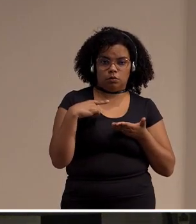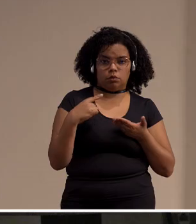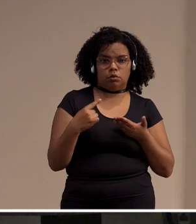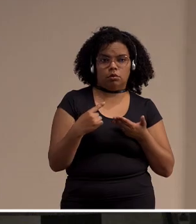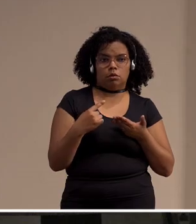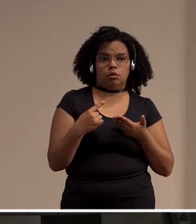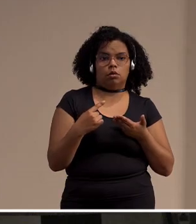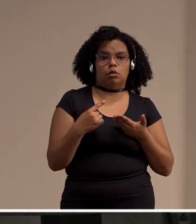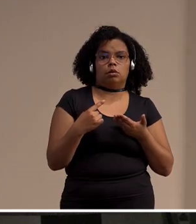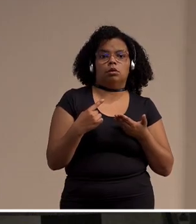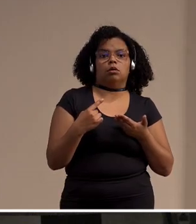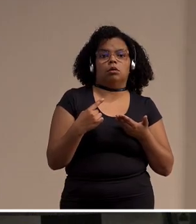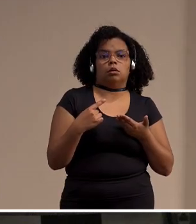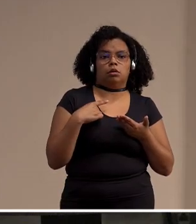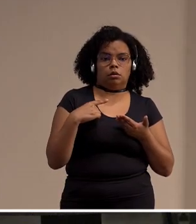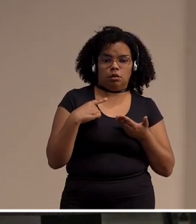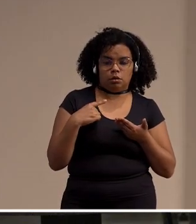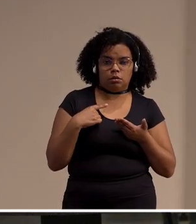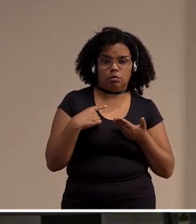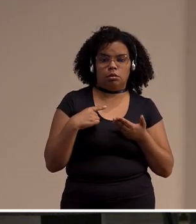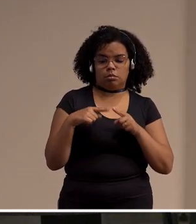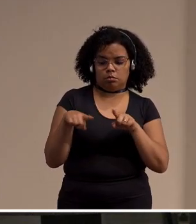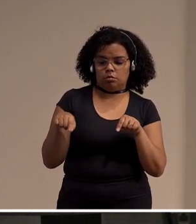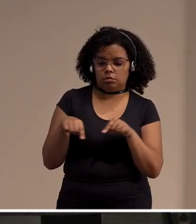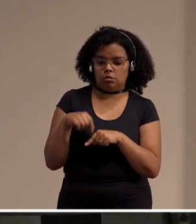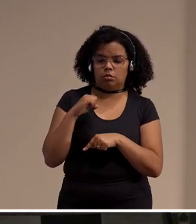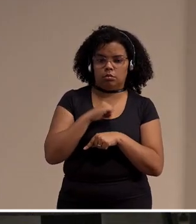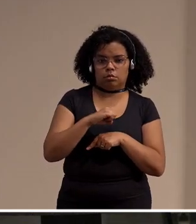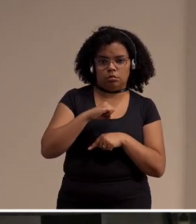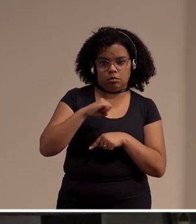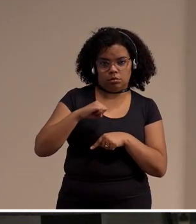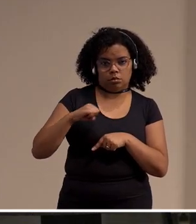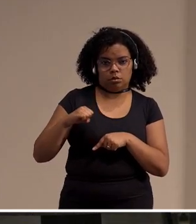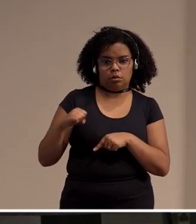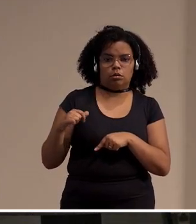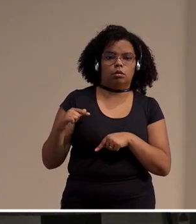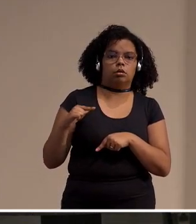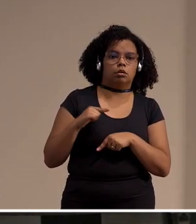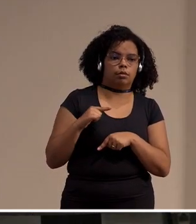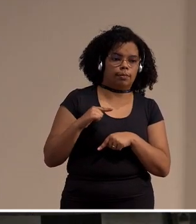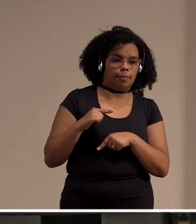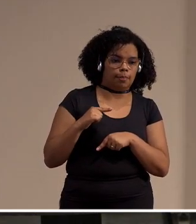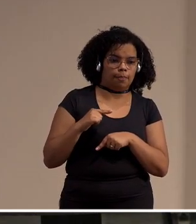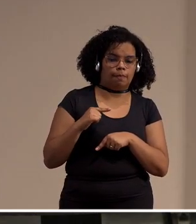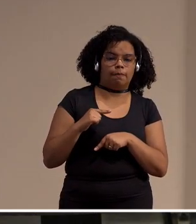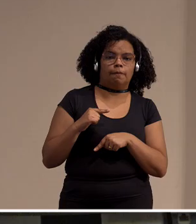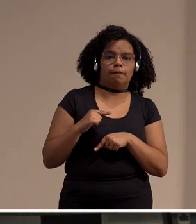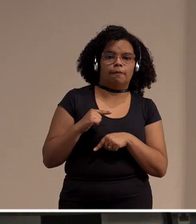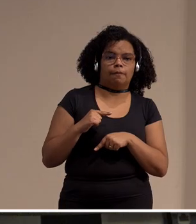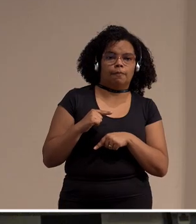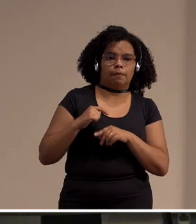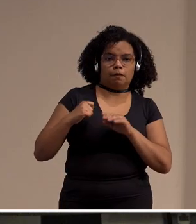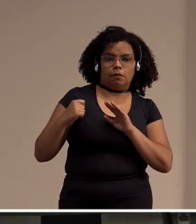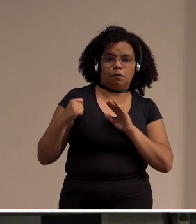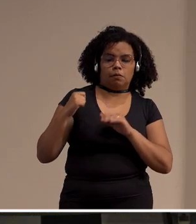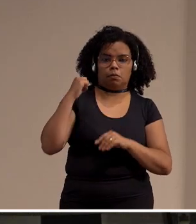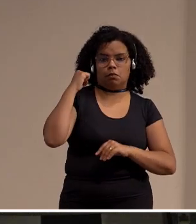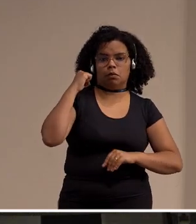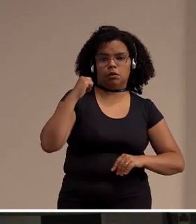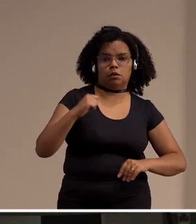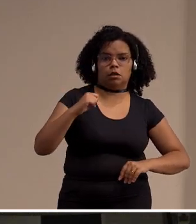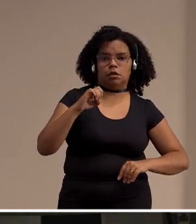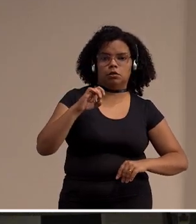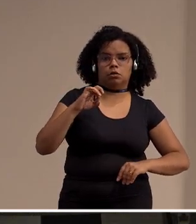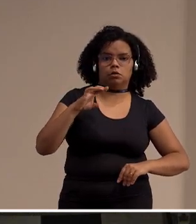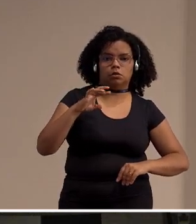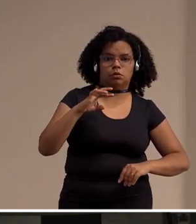o matadouro vai ter agora uma questão da tipo de corte dele. Ele é somente marcado por um corte